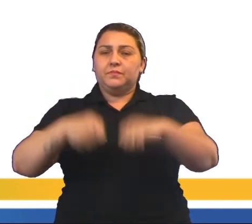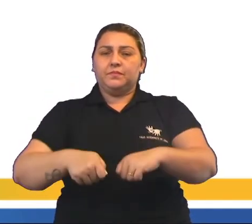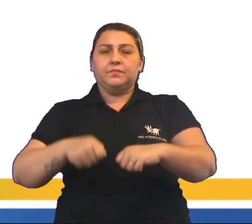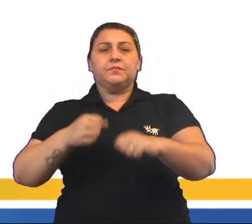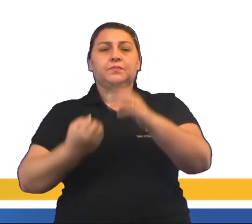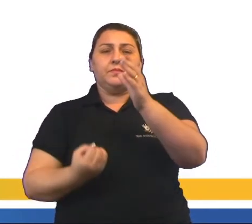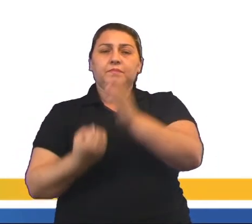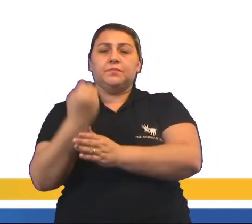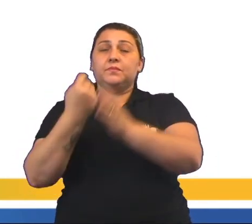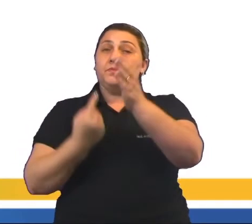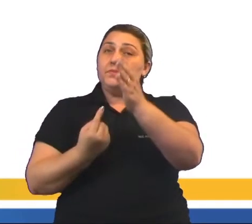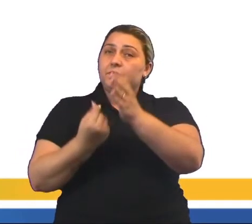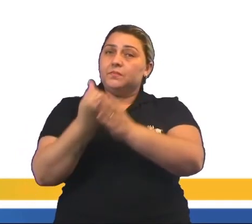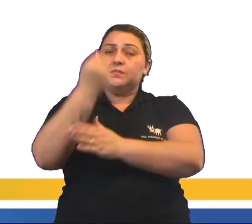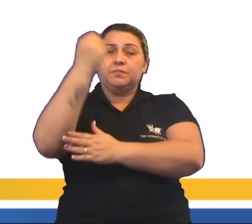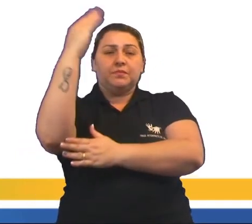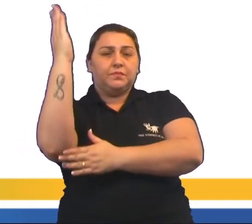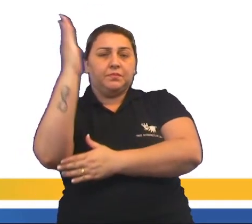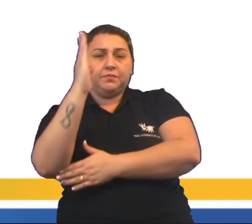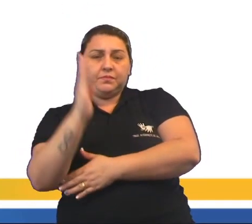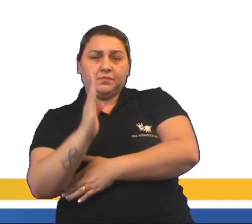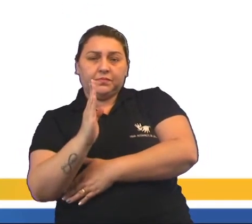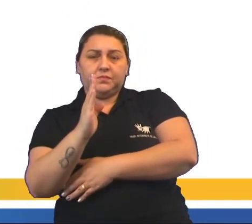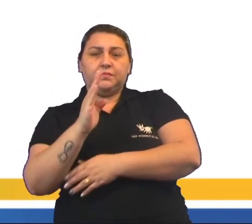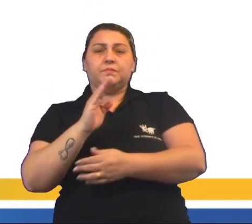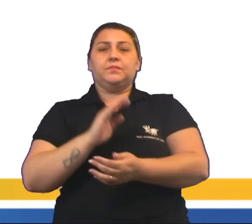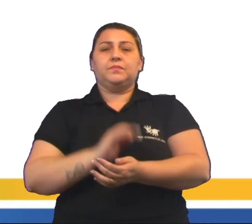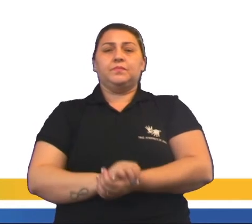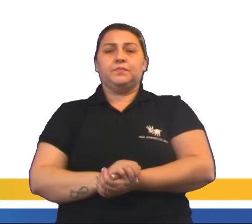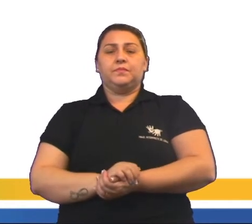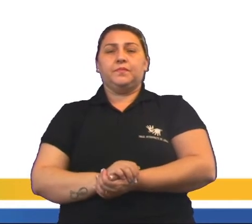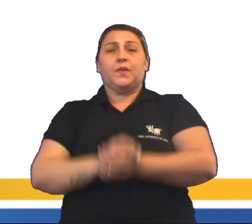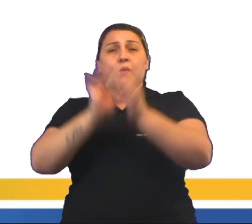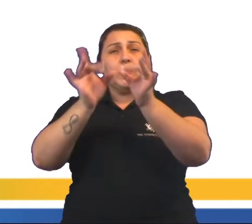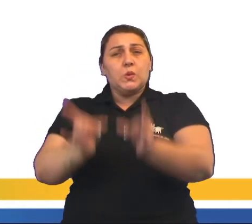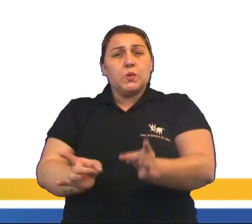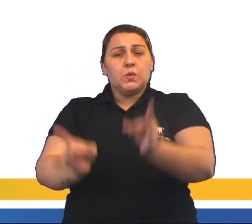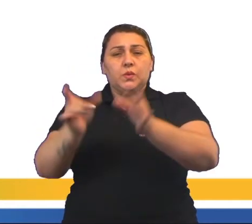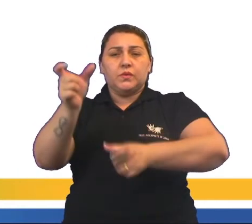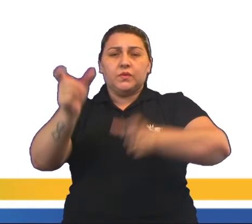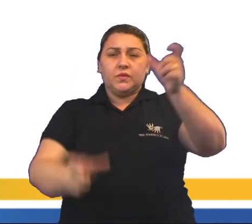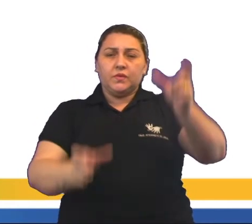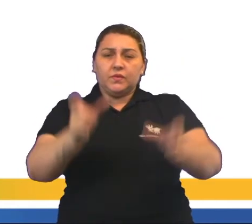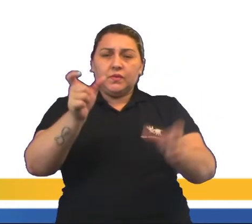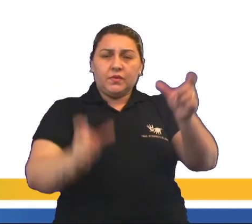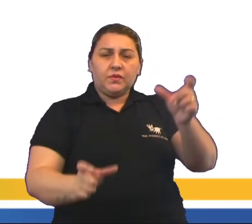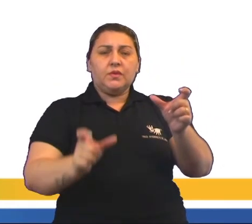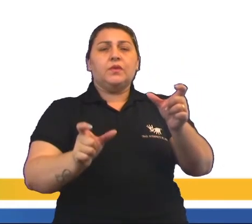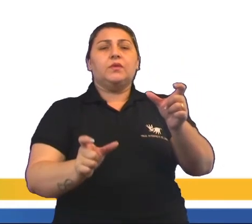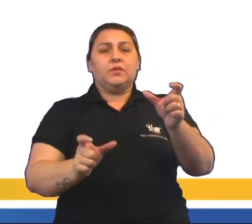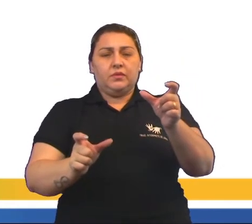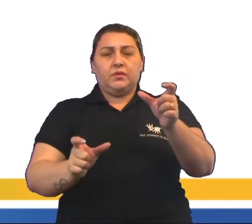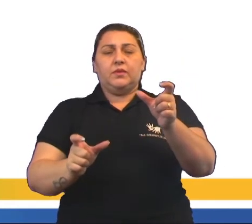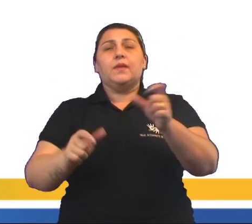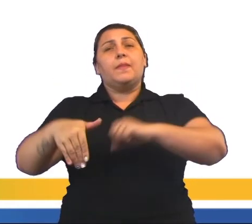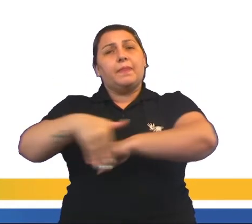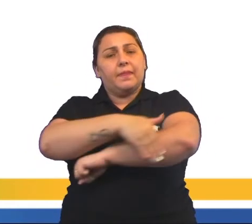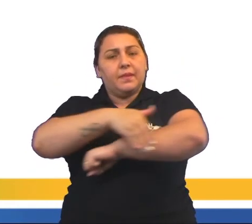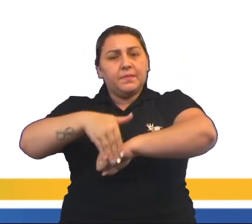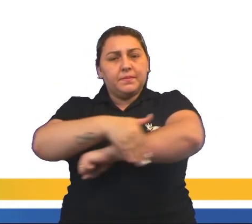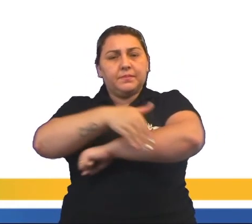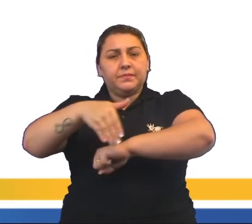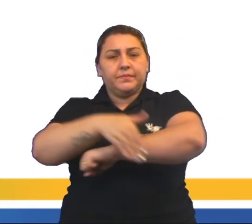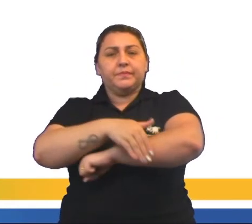outro fator indicador de condições de reprodução capitalista no Brasil. Os camelôs e vendedores